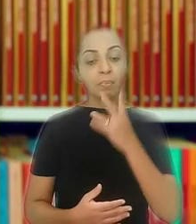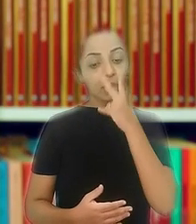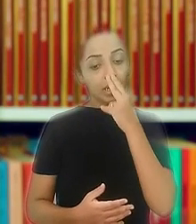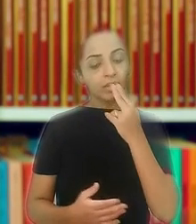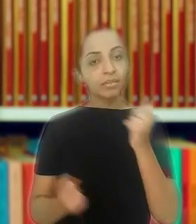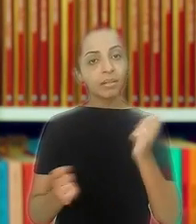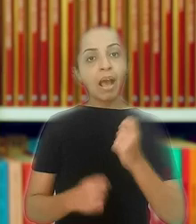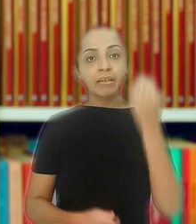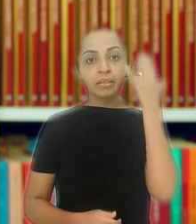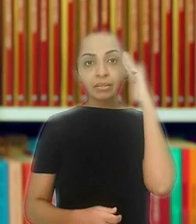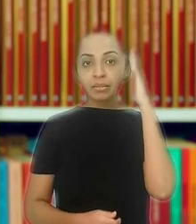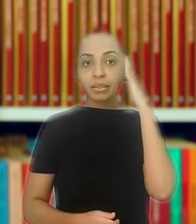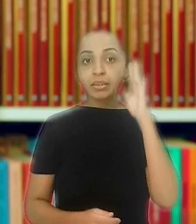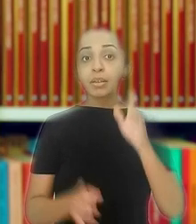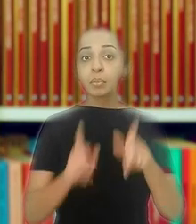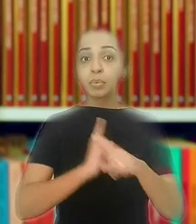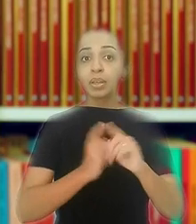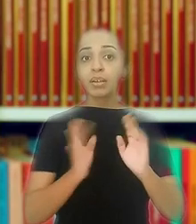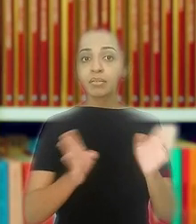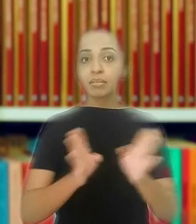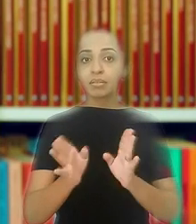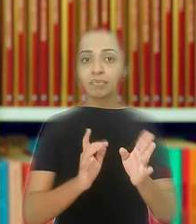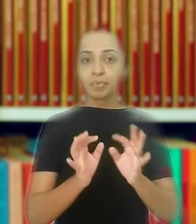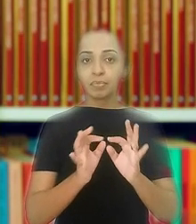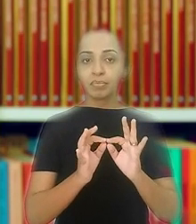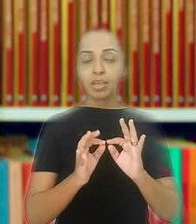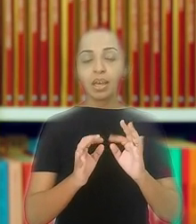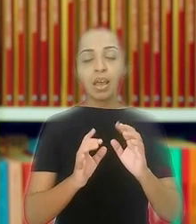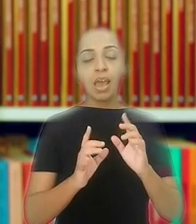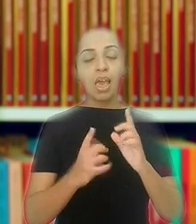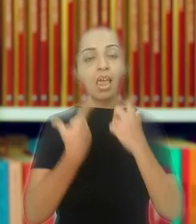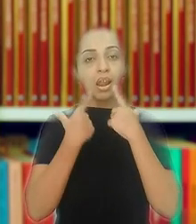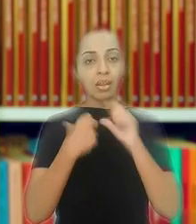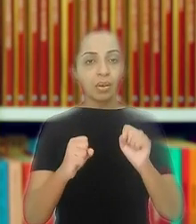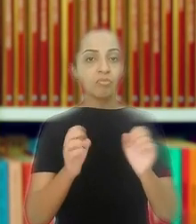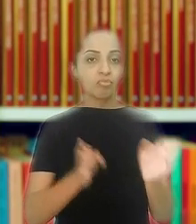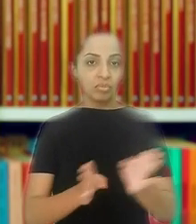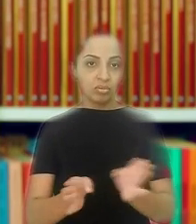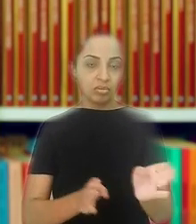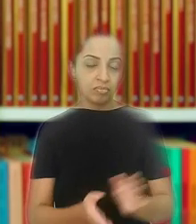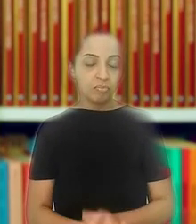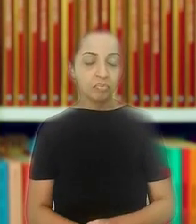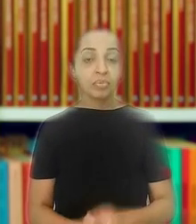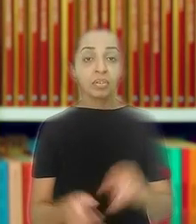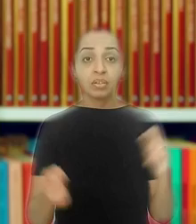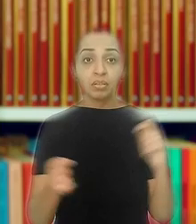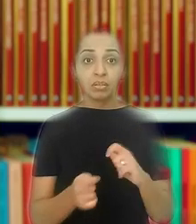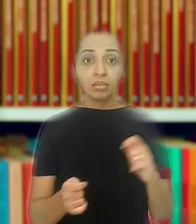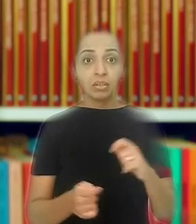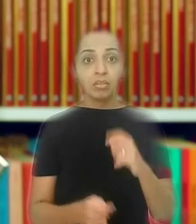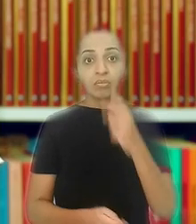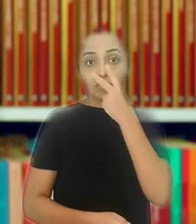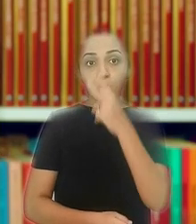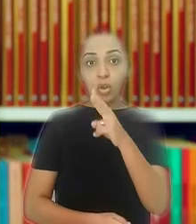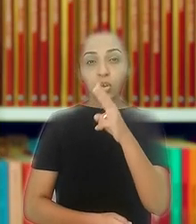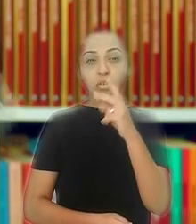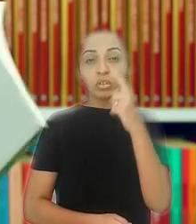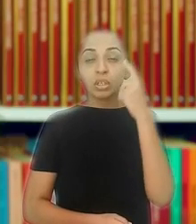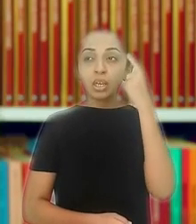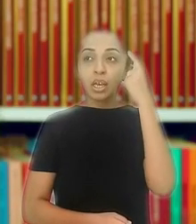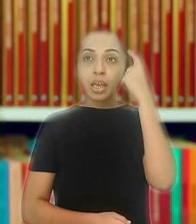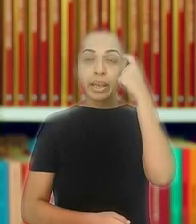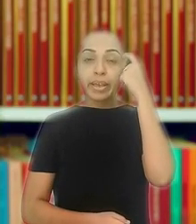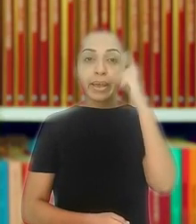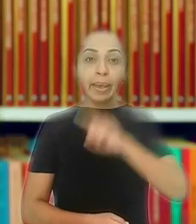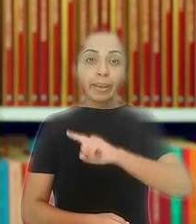uma poesia muito acessível e eu gostei dessa poesia que traz um aspecto muito forte sobre a ideia